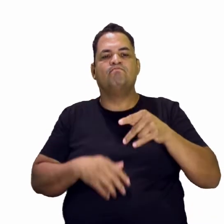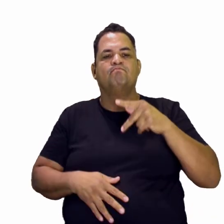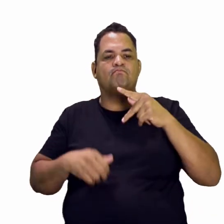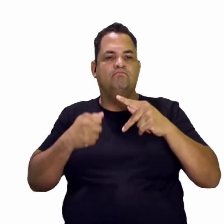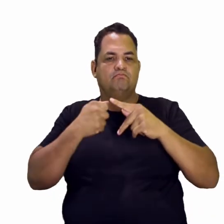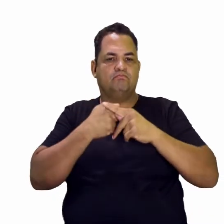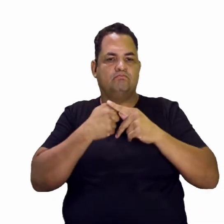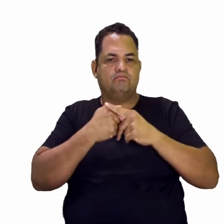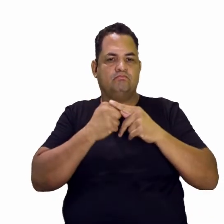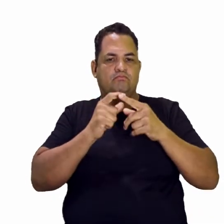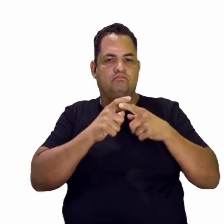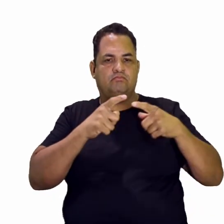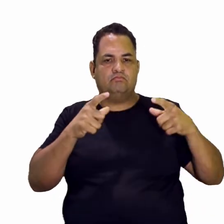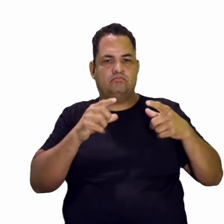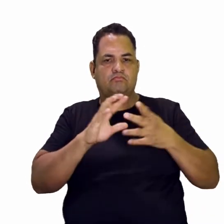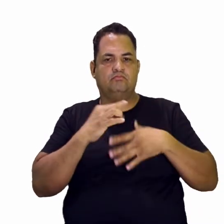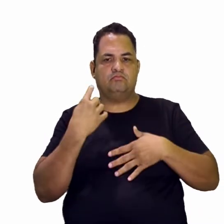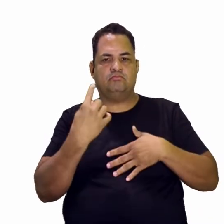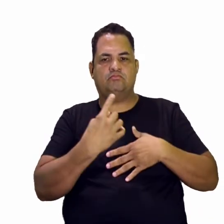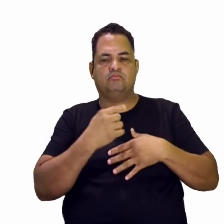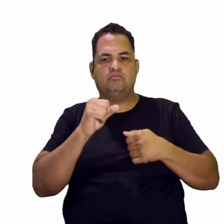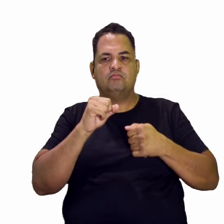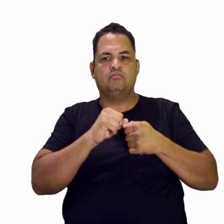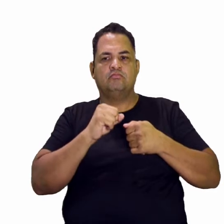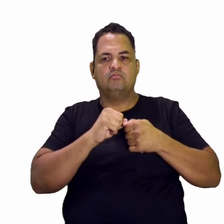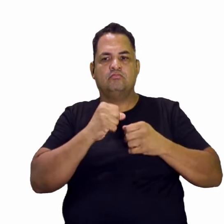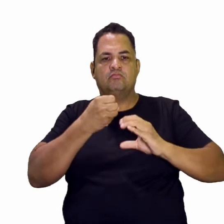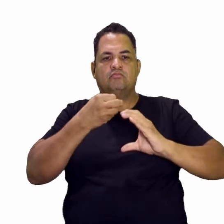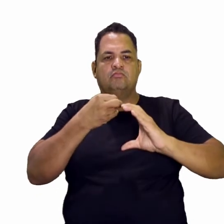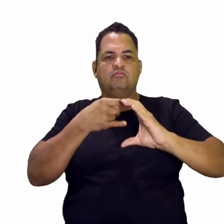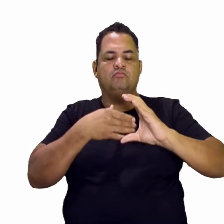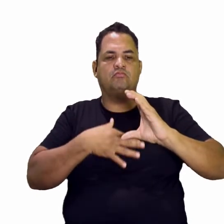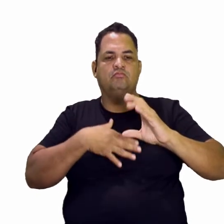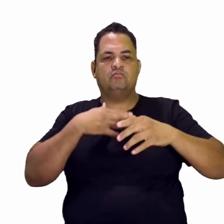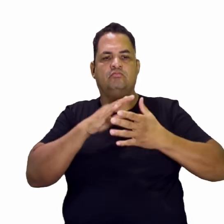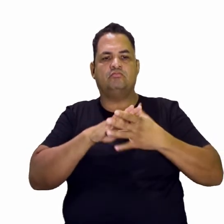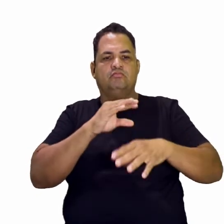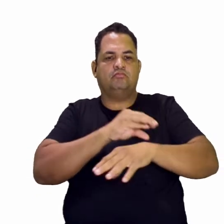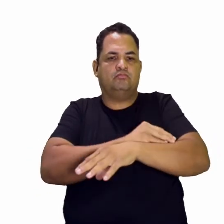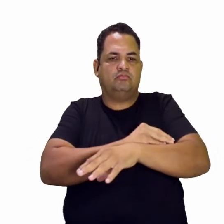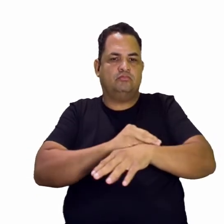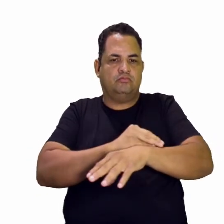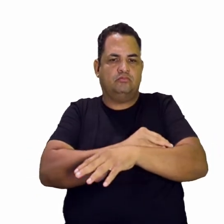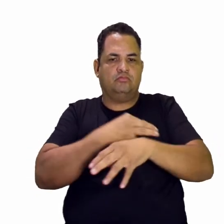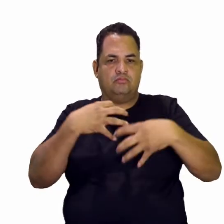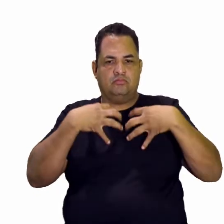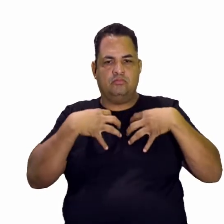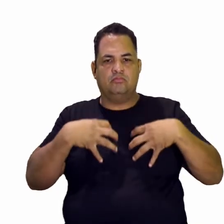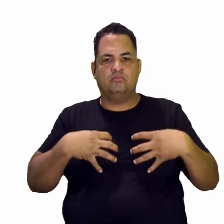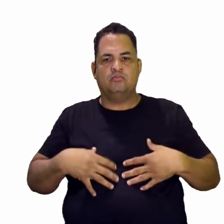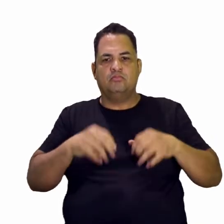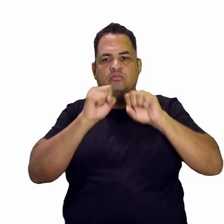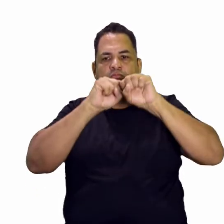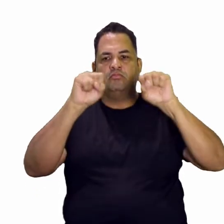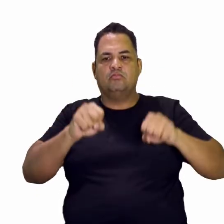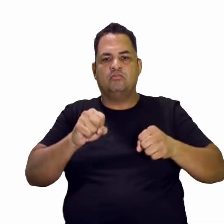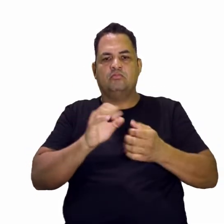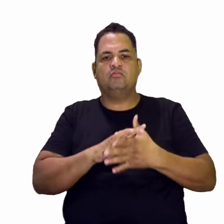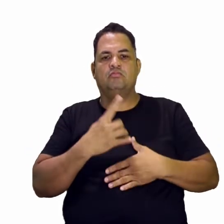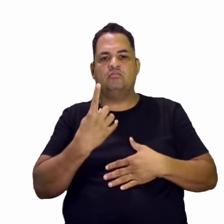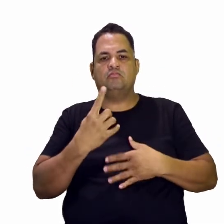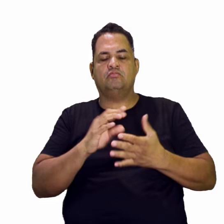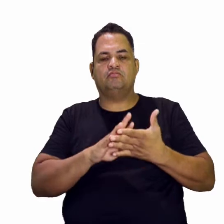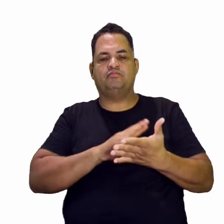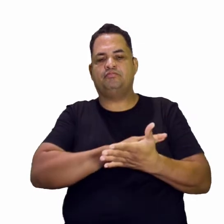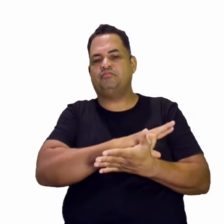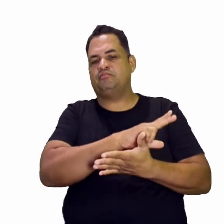grande que ela sozinha vai executar todas as funções que os tecidos, órgãos e sistemas realizam em um